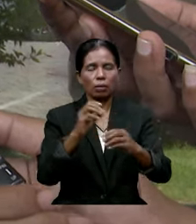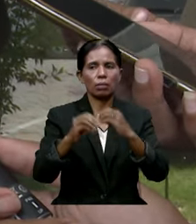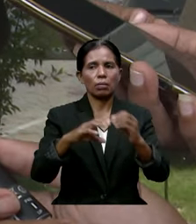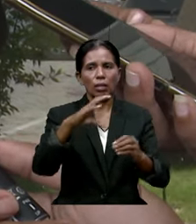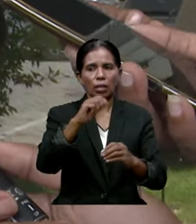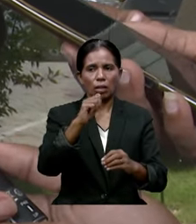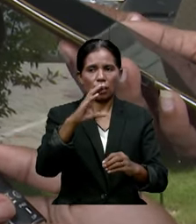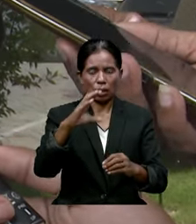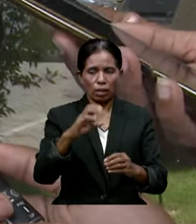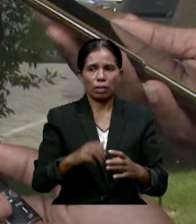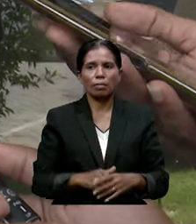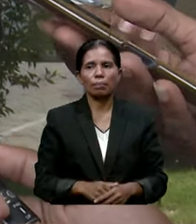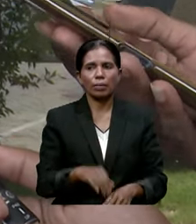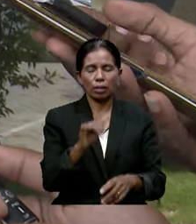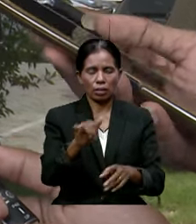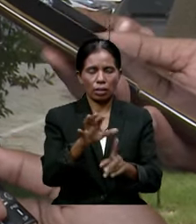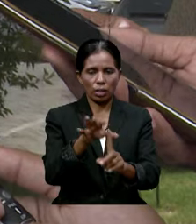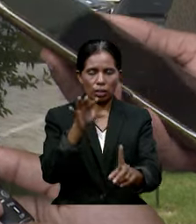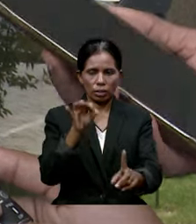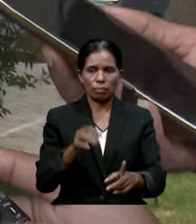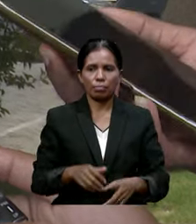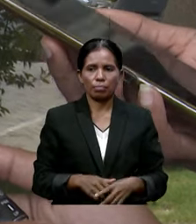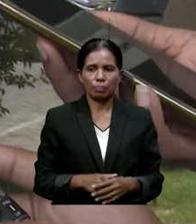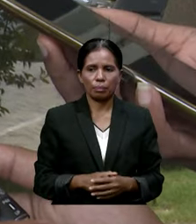kakne. E cinco si halo elisam.